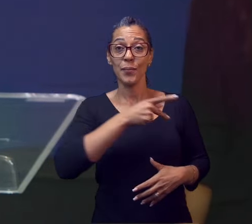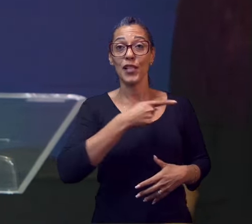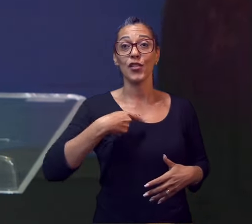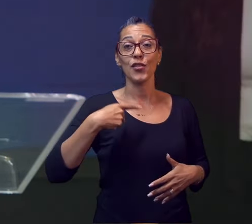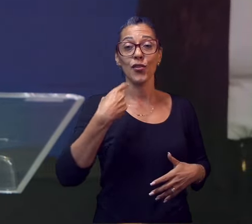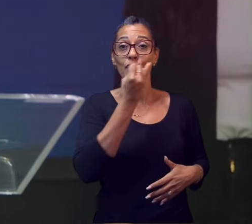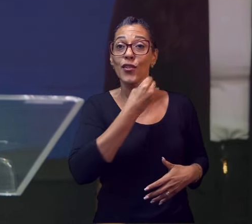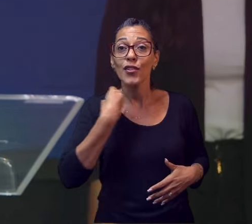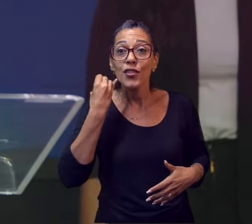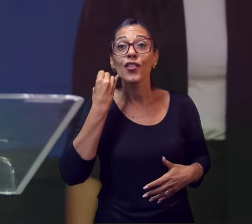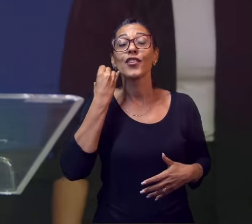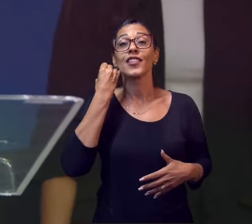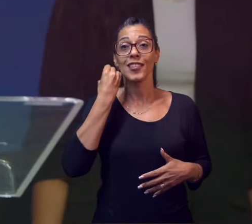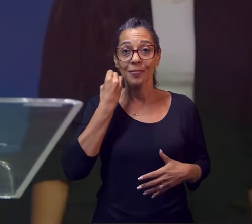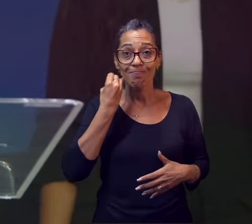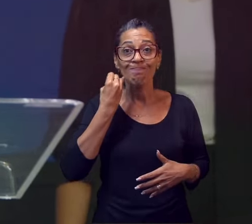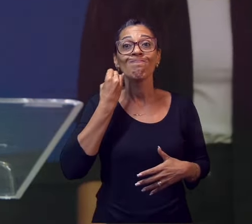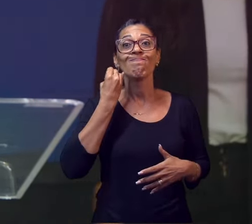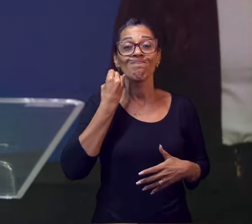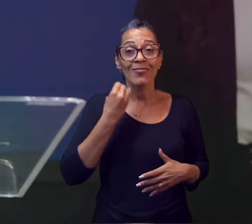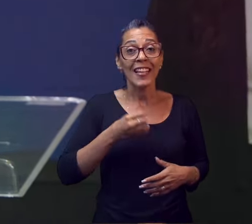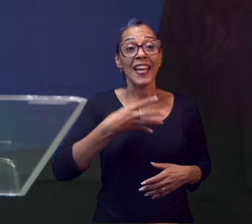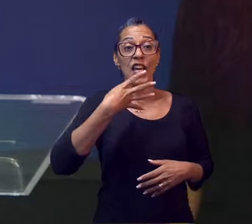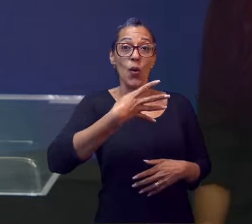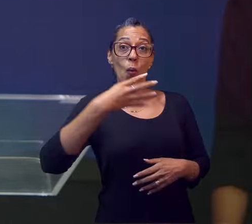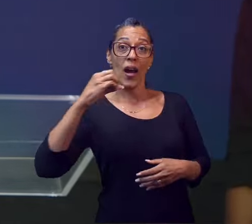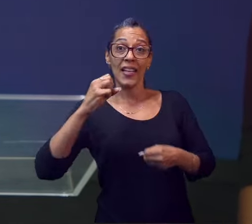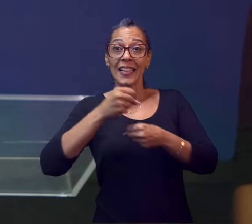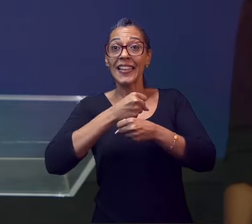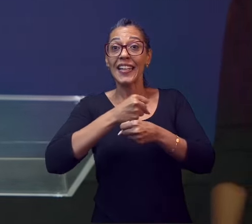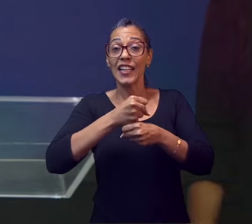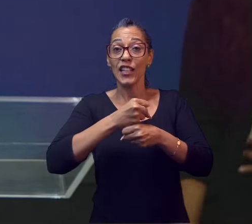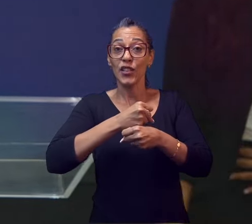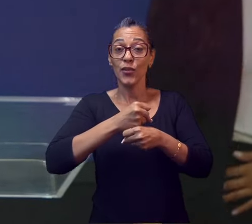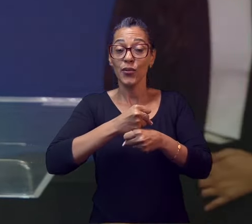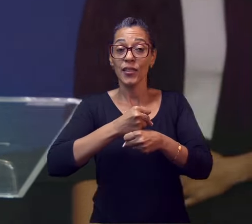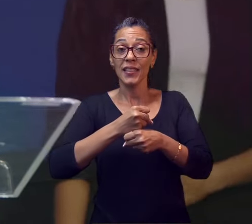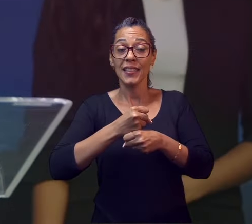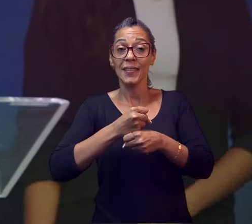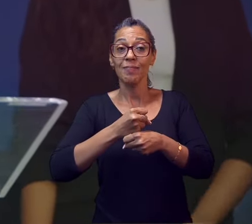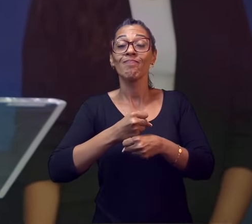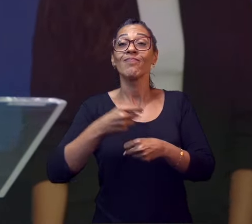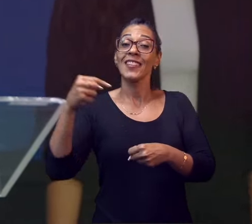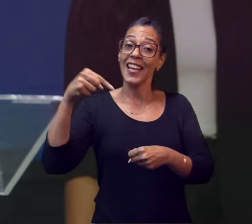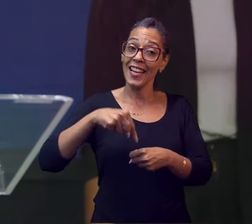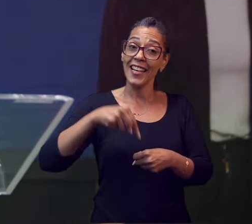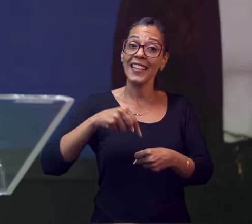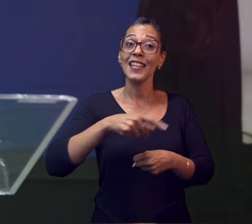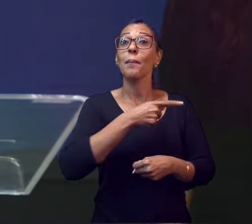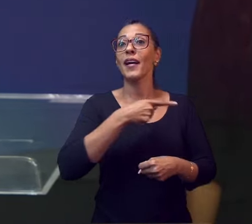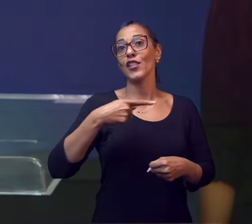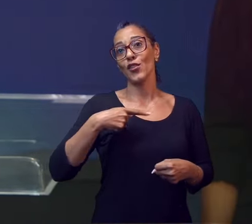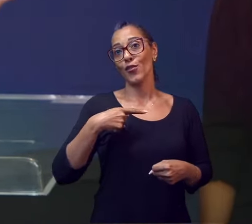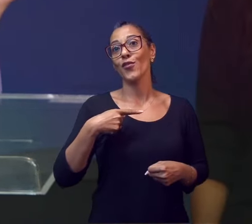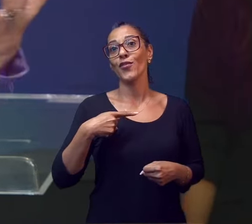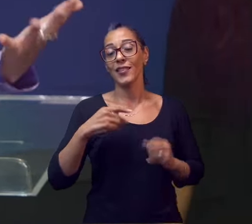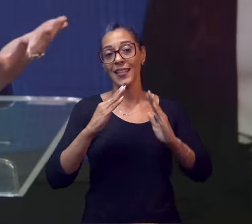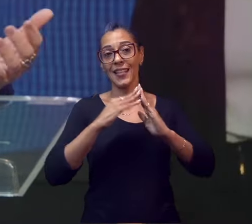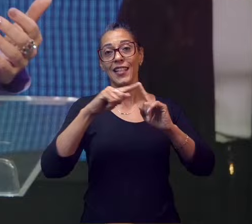aqui na igreja batista Getsêmani e Nós escolhemos esses louvores para poder adorar ao senhor